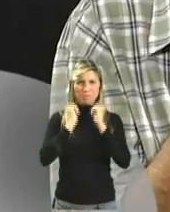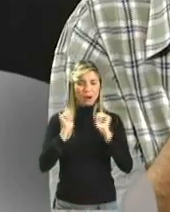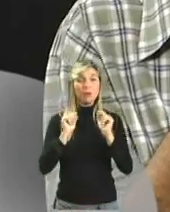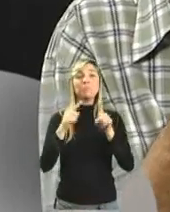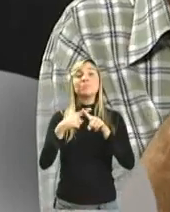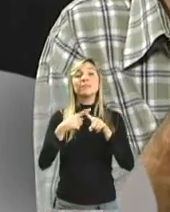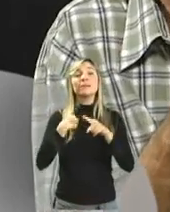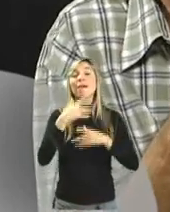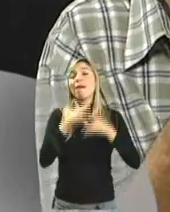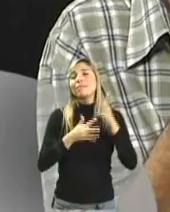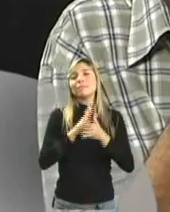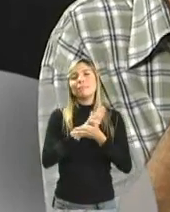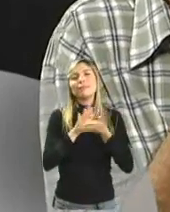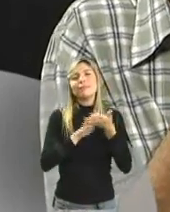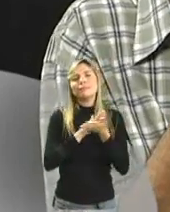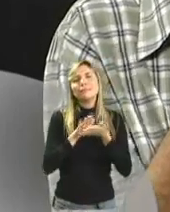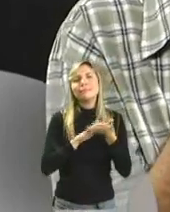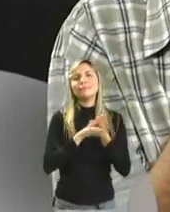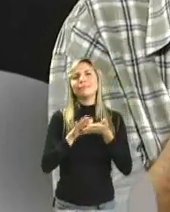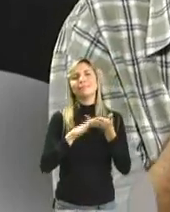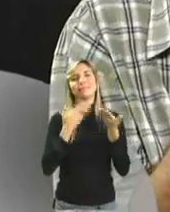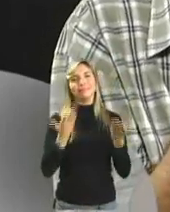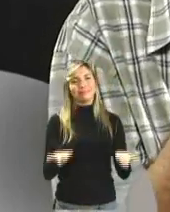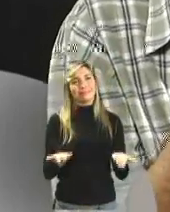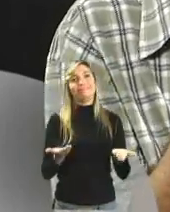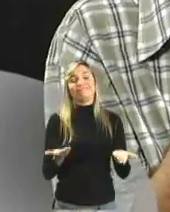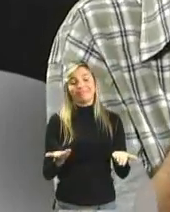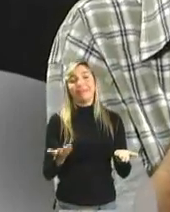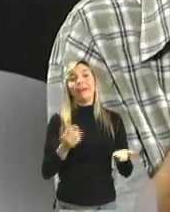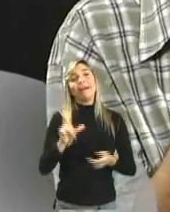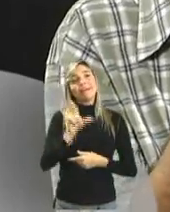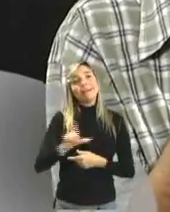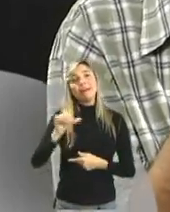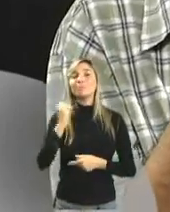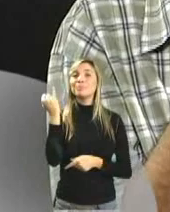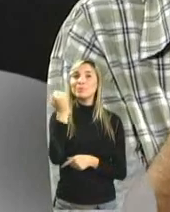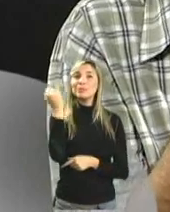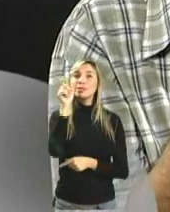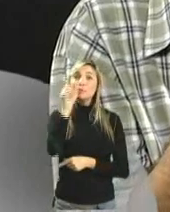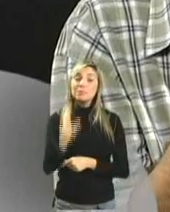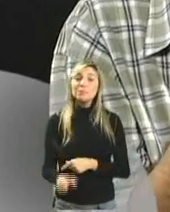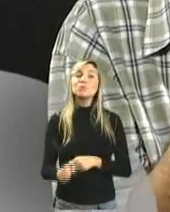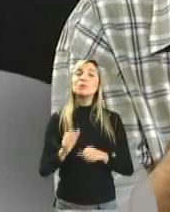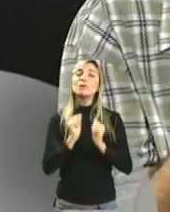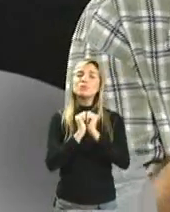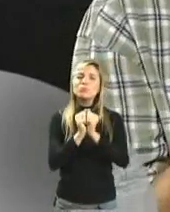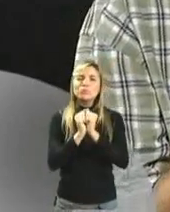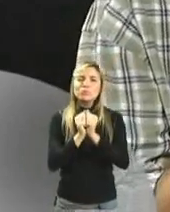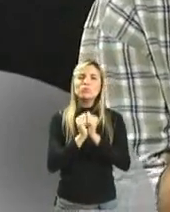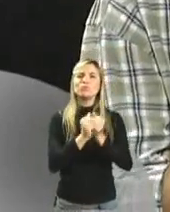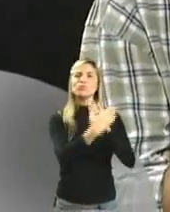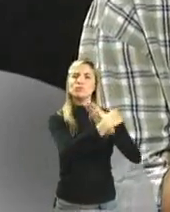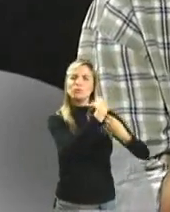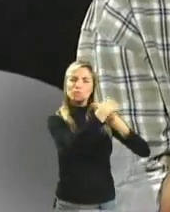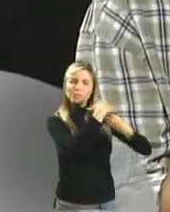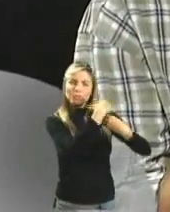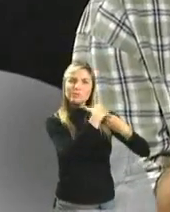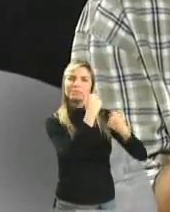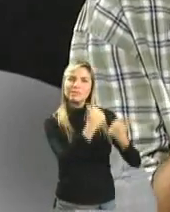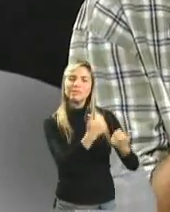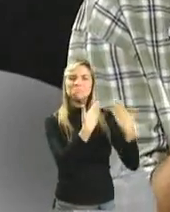chamamos de adaptação nesse processo. Uhum. E é para isso que, né, claro, faz-se necessário um acompanhamento, uma